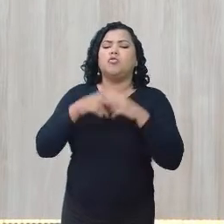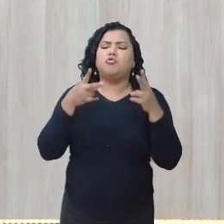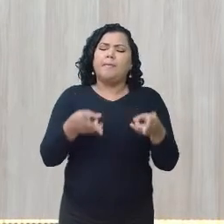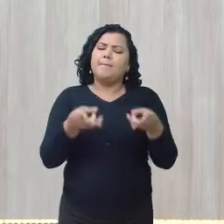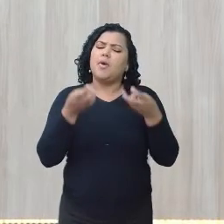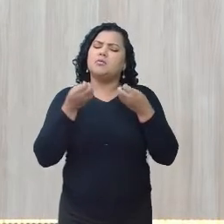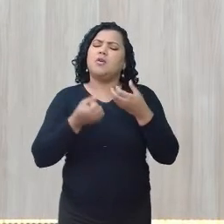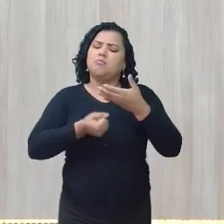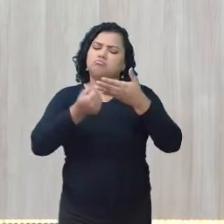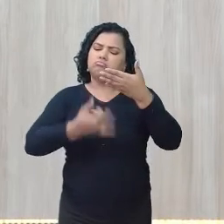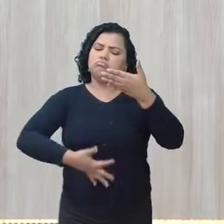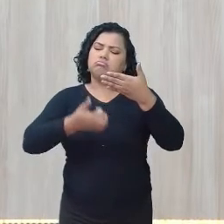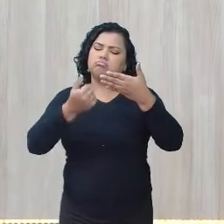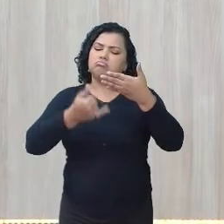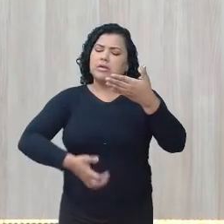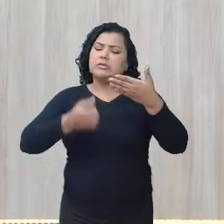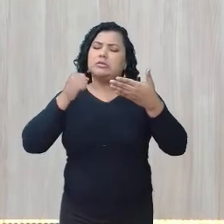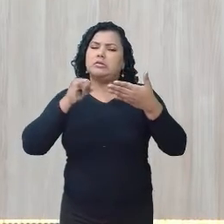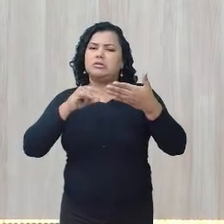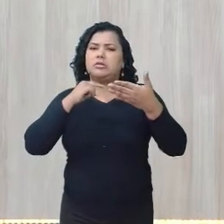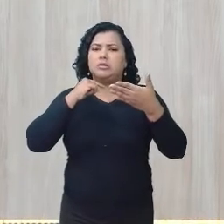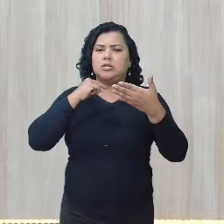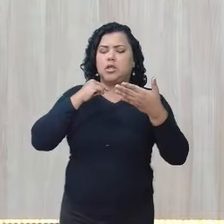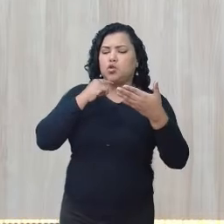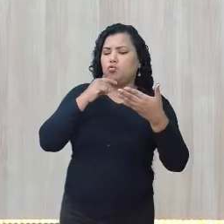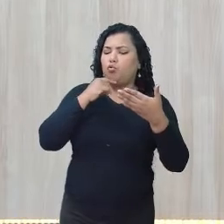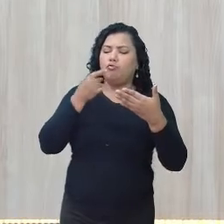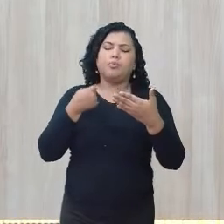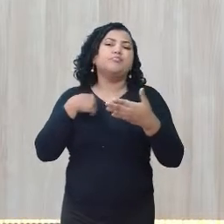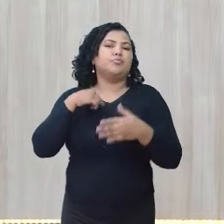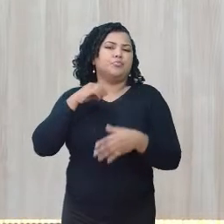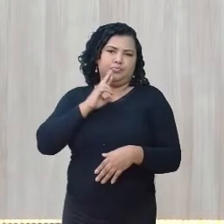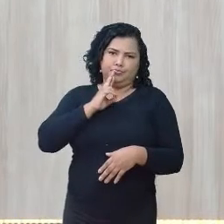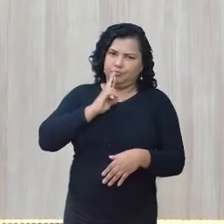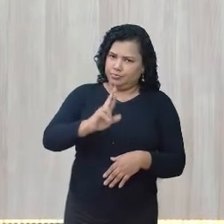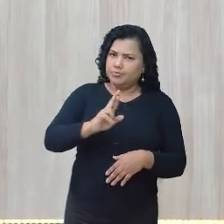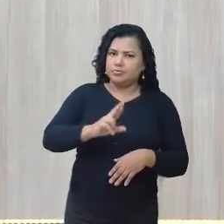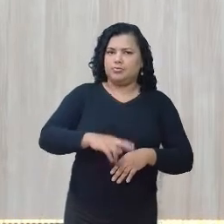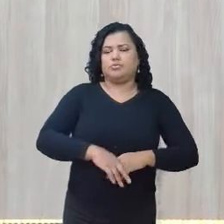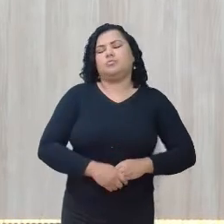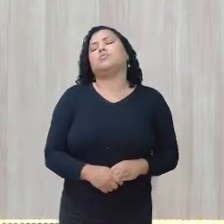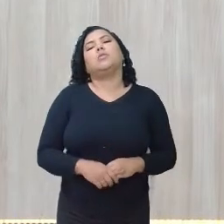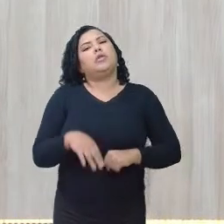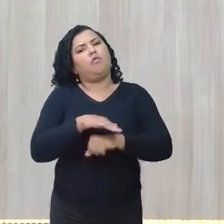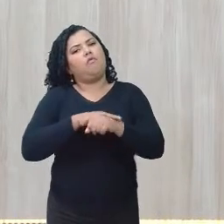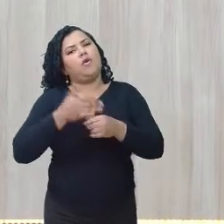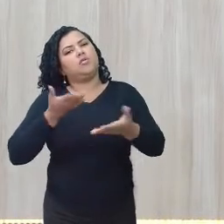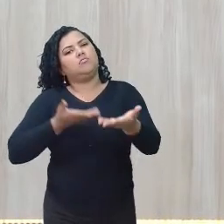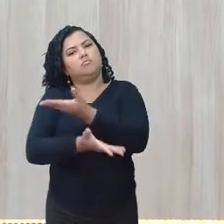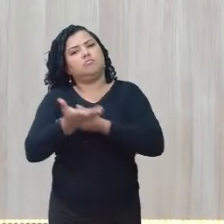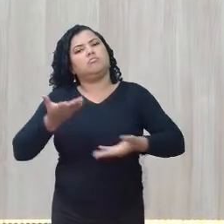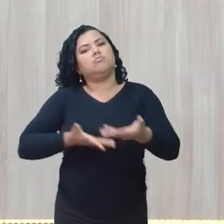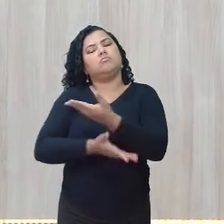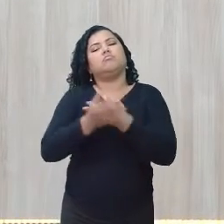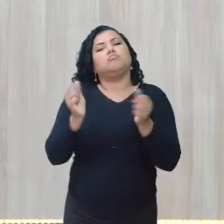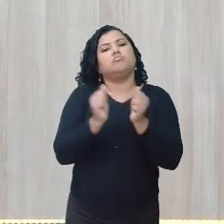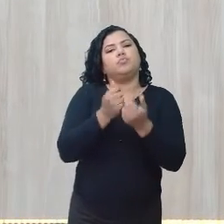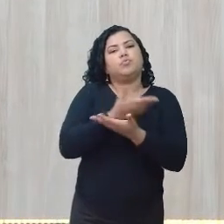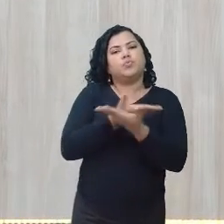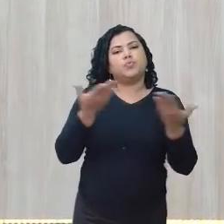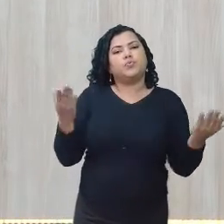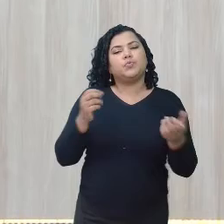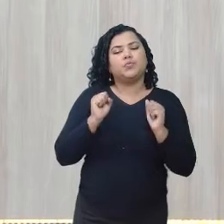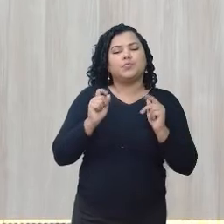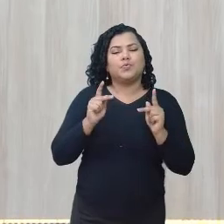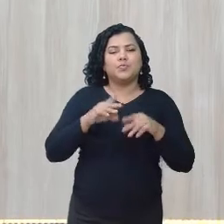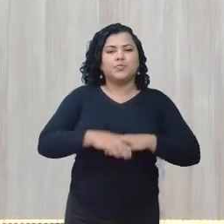os comentários. Né? Quando tem algum comentário, a gente responde, a gente comenta junto com vocês e façam